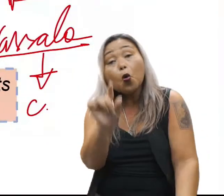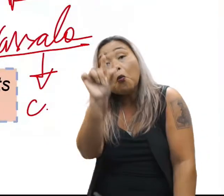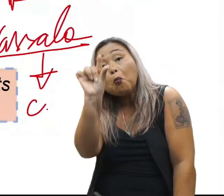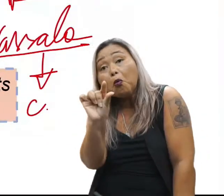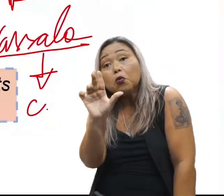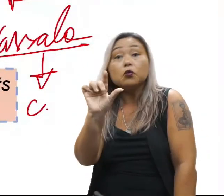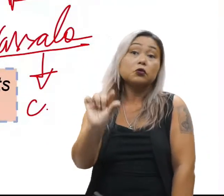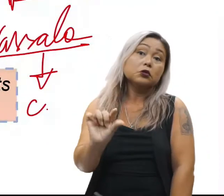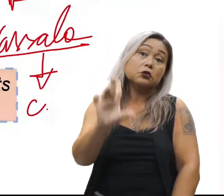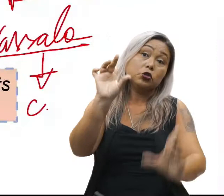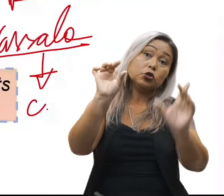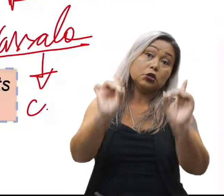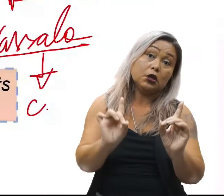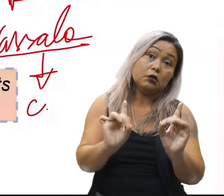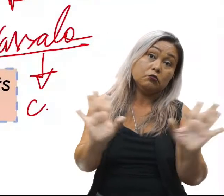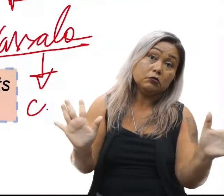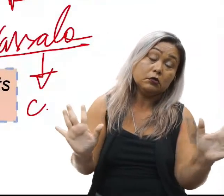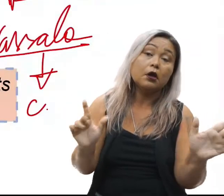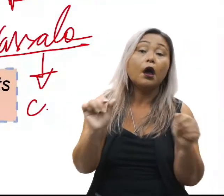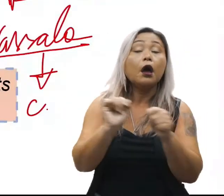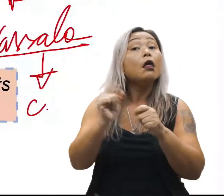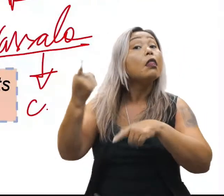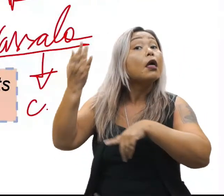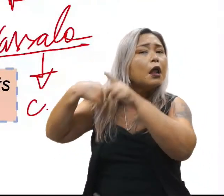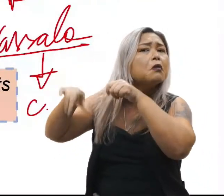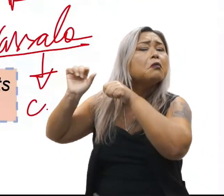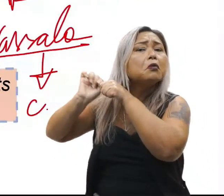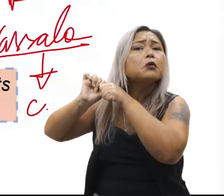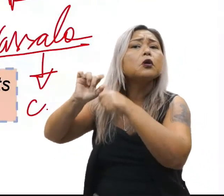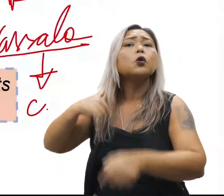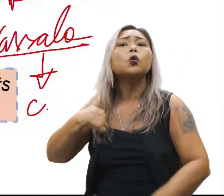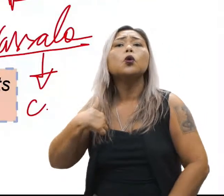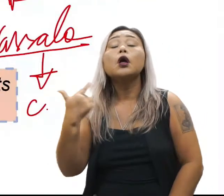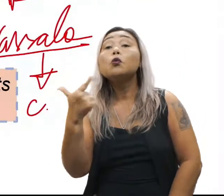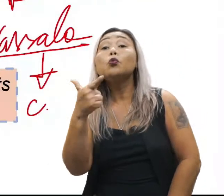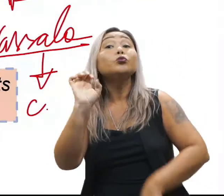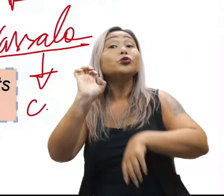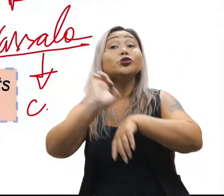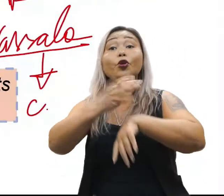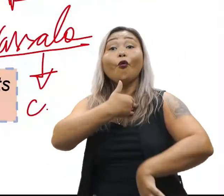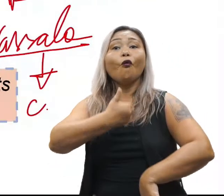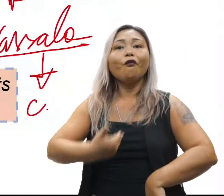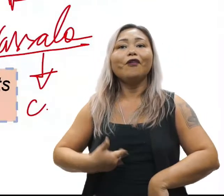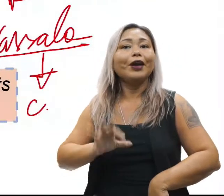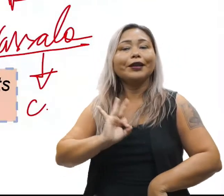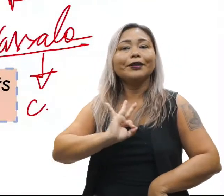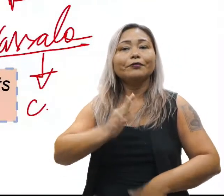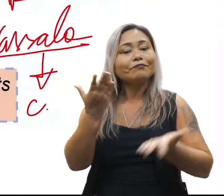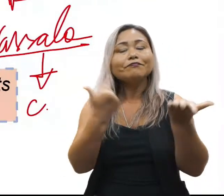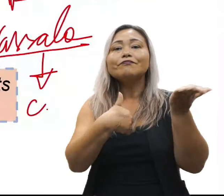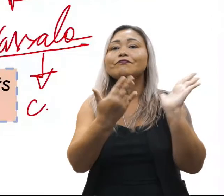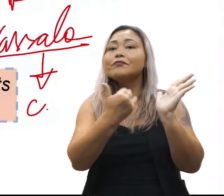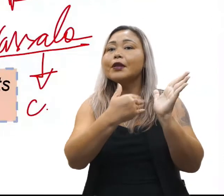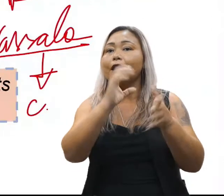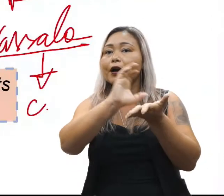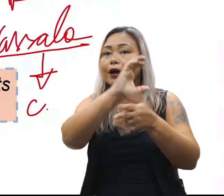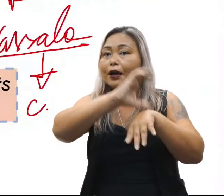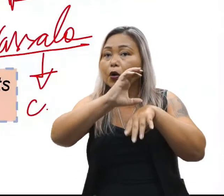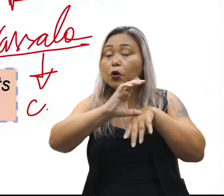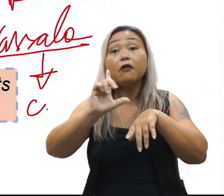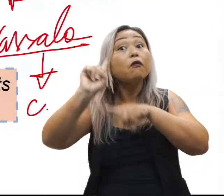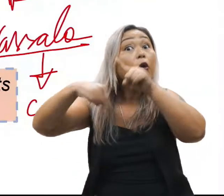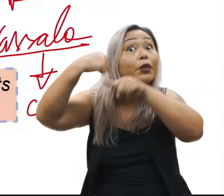direitos. E naquele momento a gente tinha o quê? A gente não tinha Estado ainda, não tinha Carta Magna. Isso veio depois,